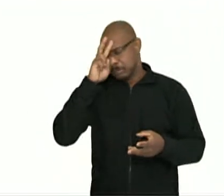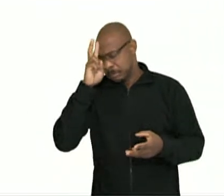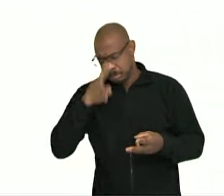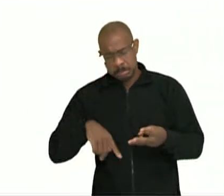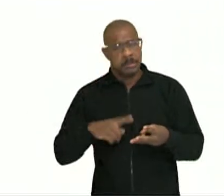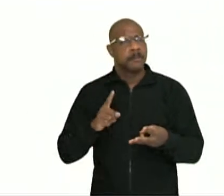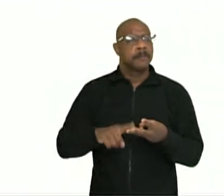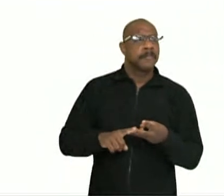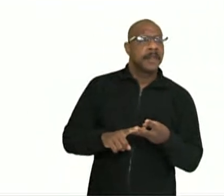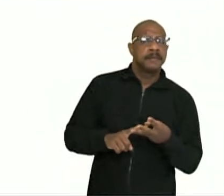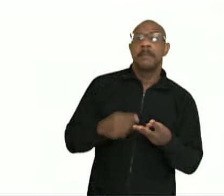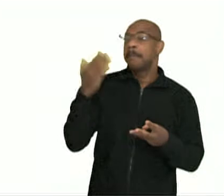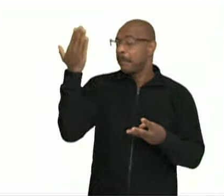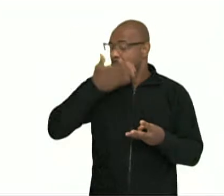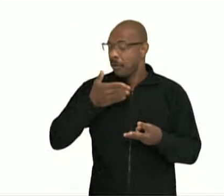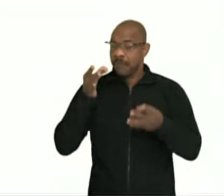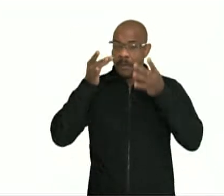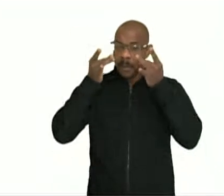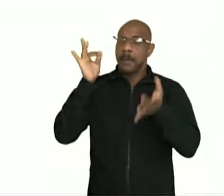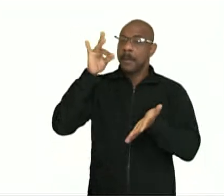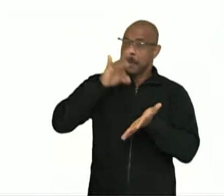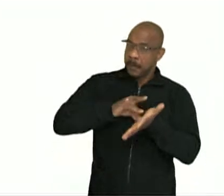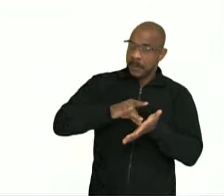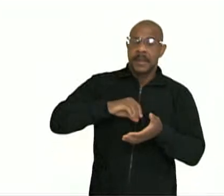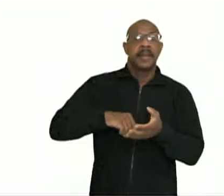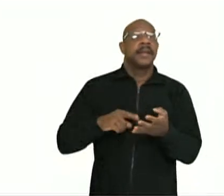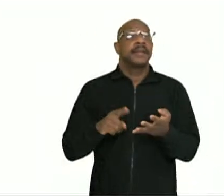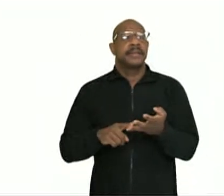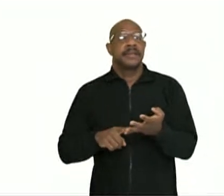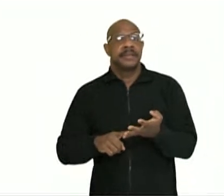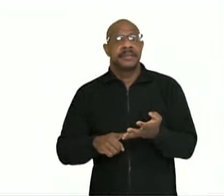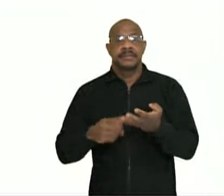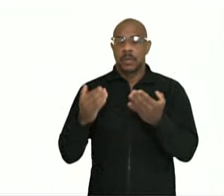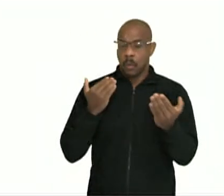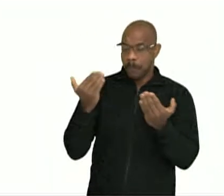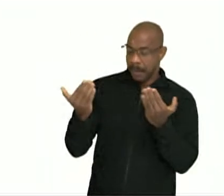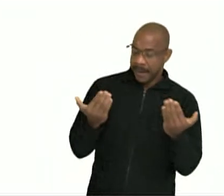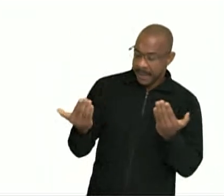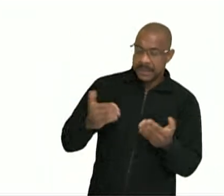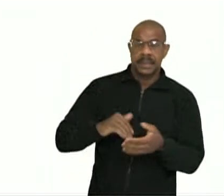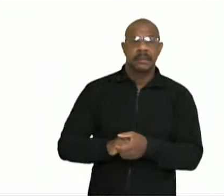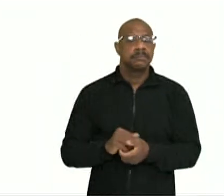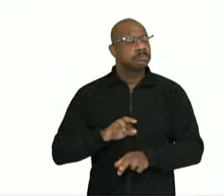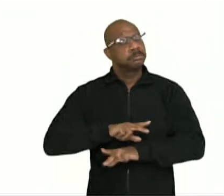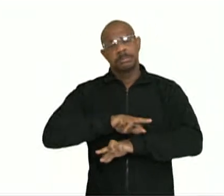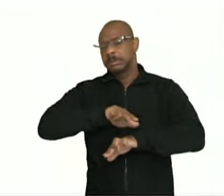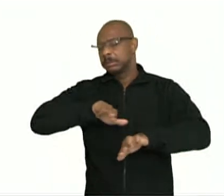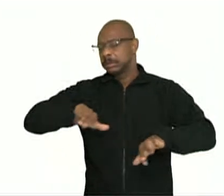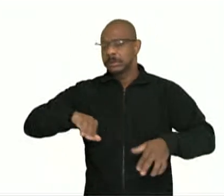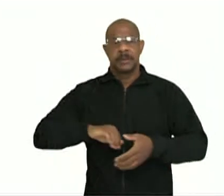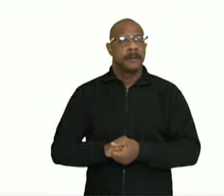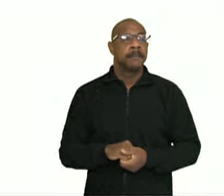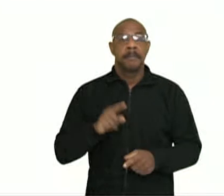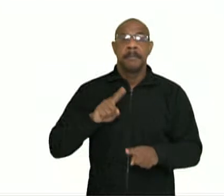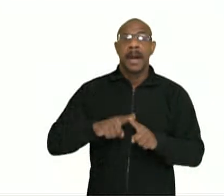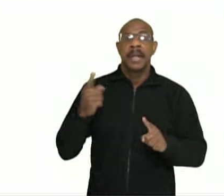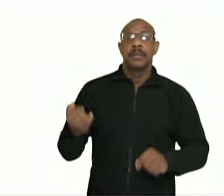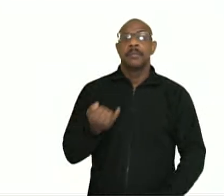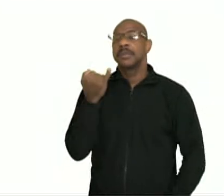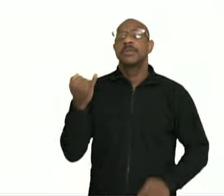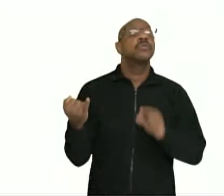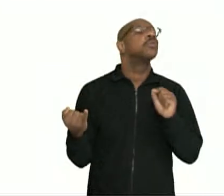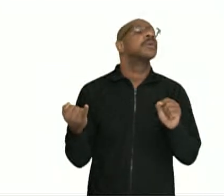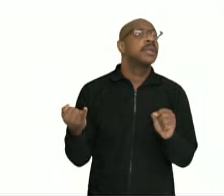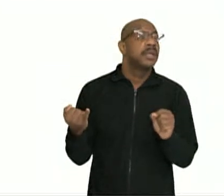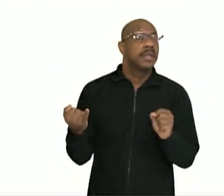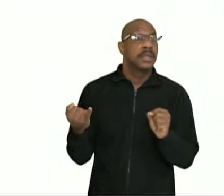de prova concreta, de exemplificação, de comparação, dentre outros. Mas o importante é que o